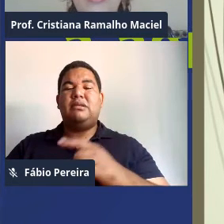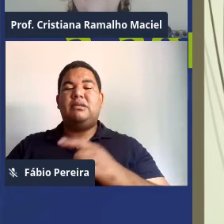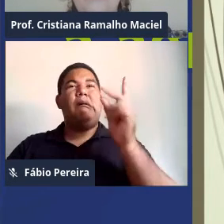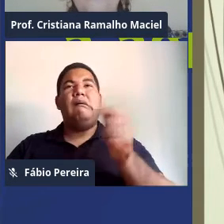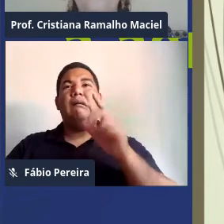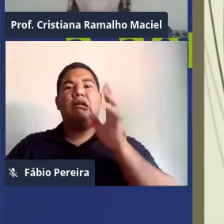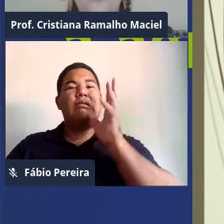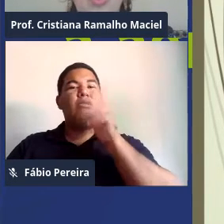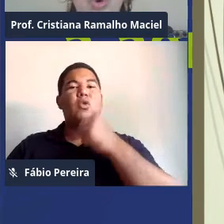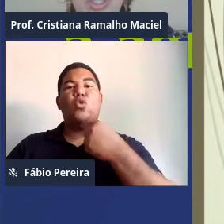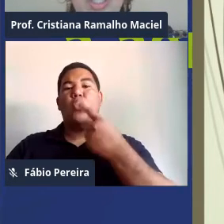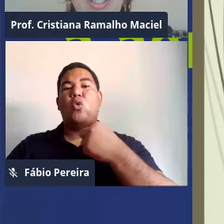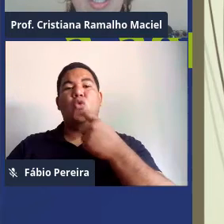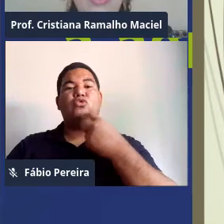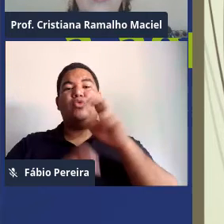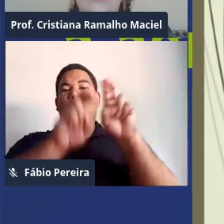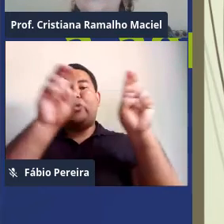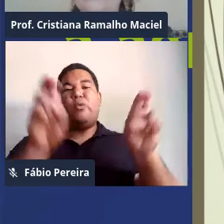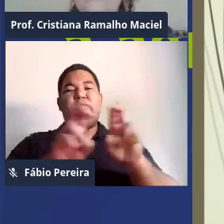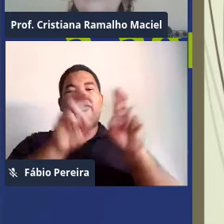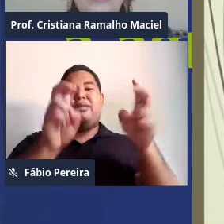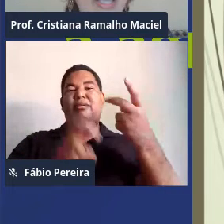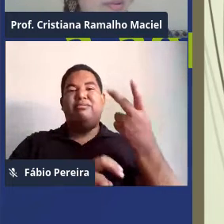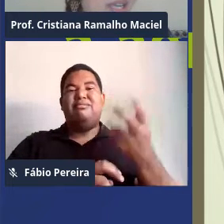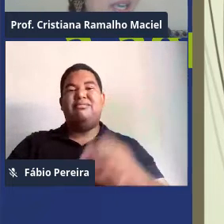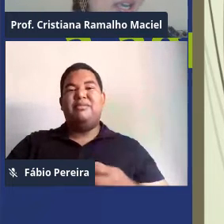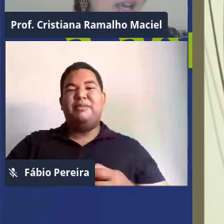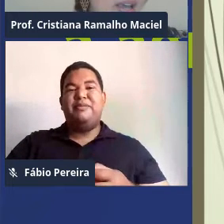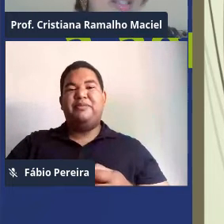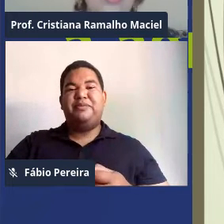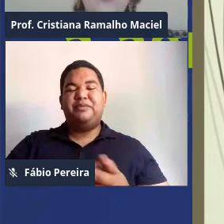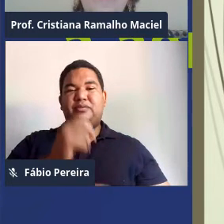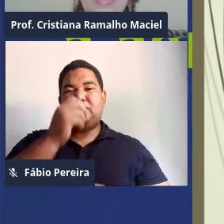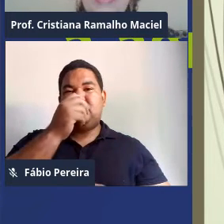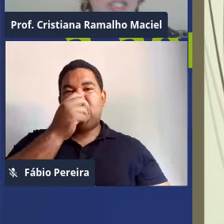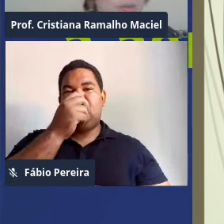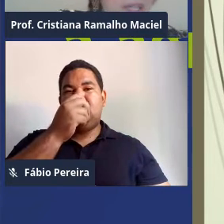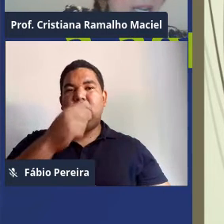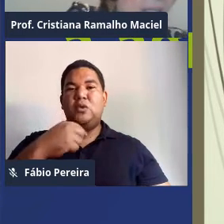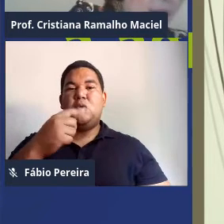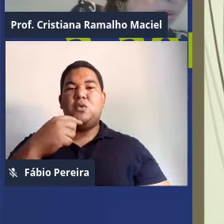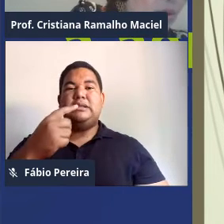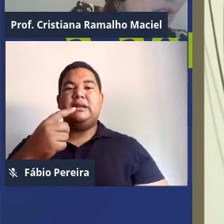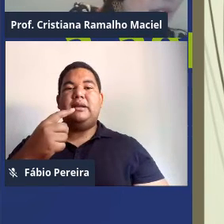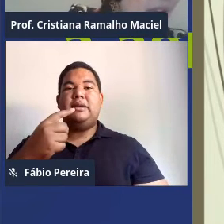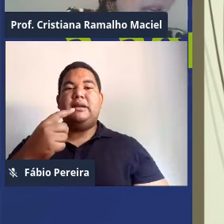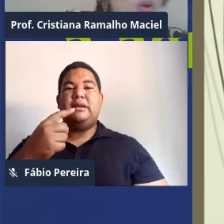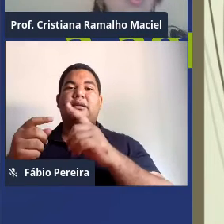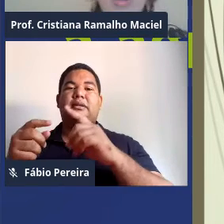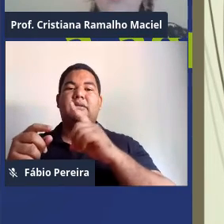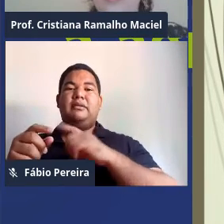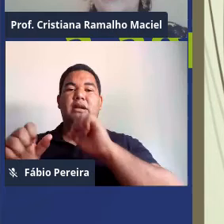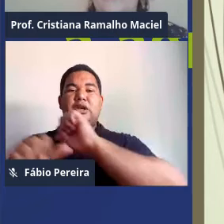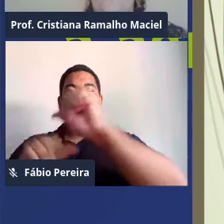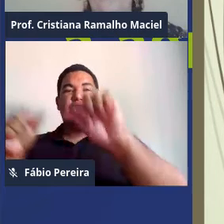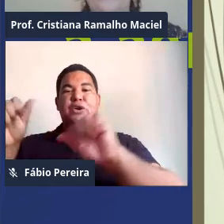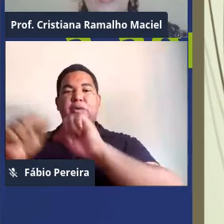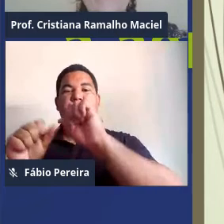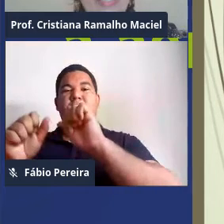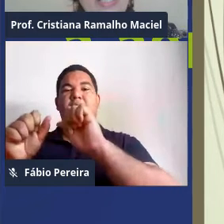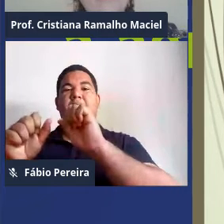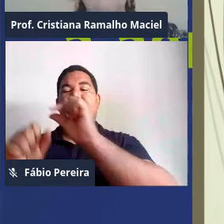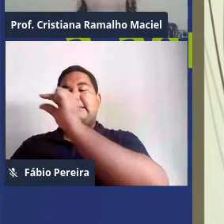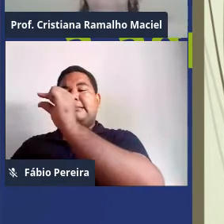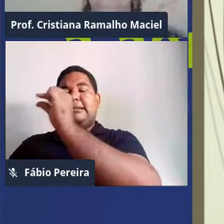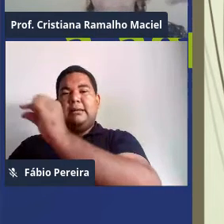jamais conseguiria abrir no Word. Então, eu tenho que transformar esses pedacinhos em alguma coisa que eu